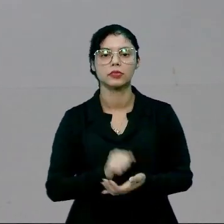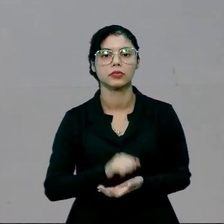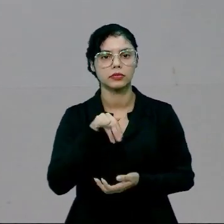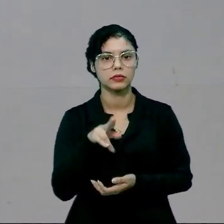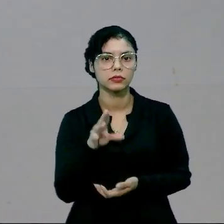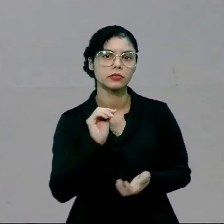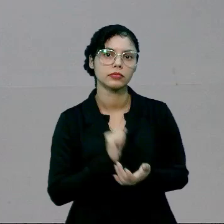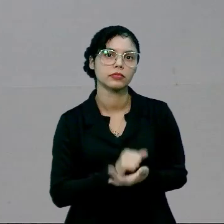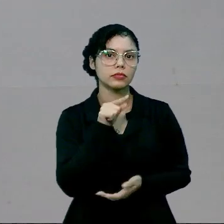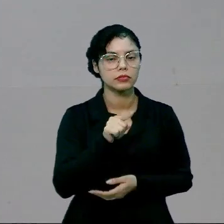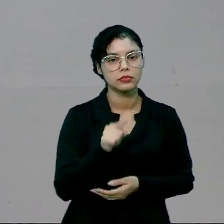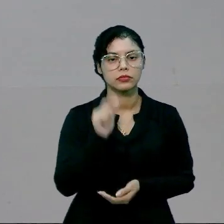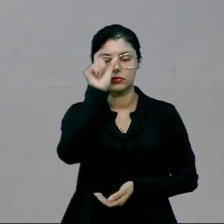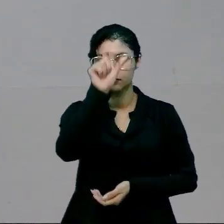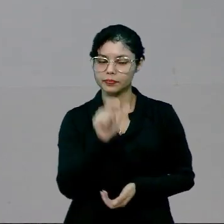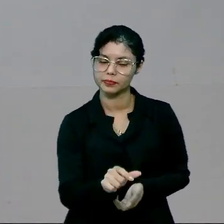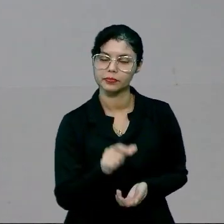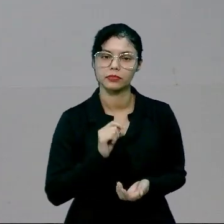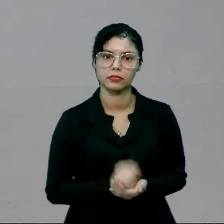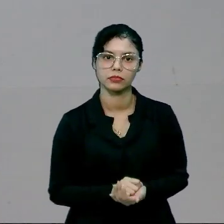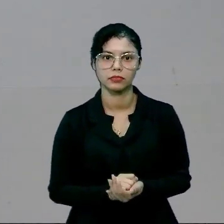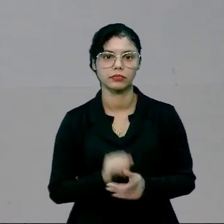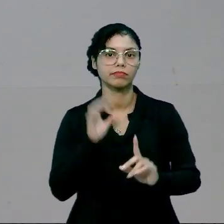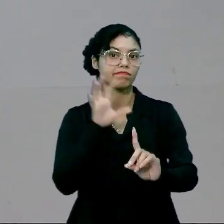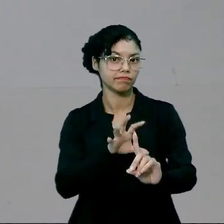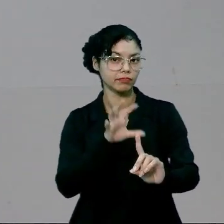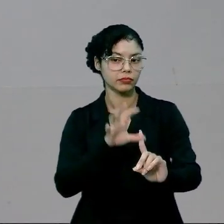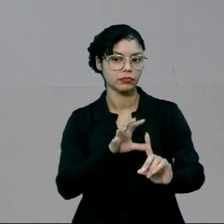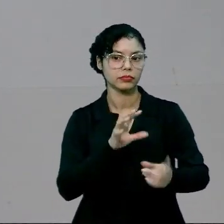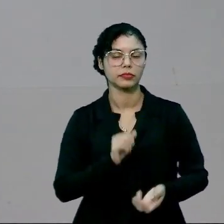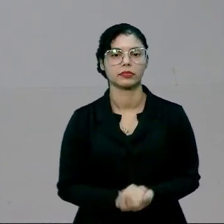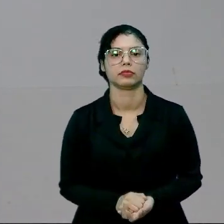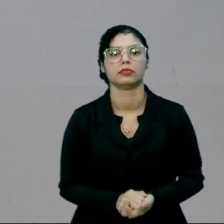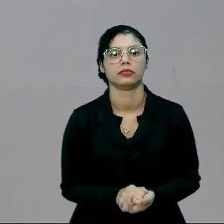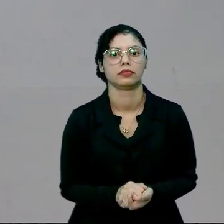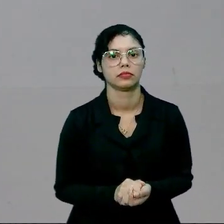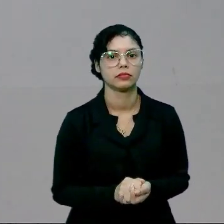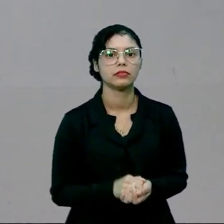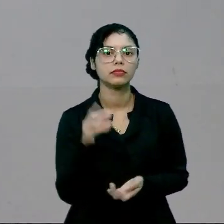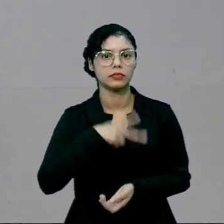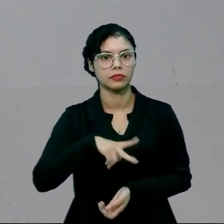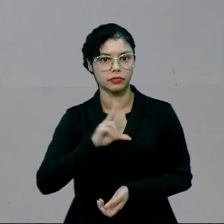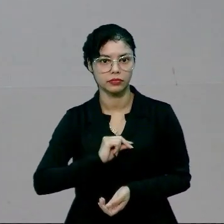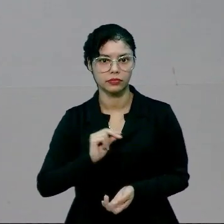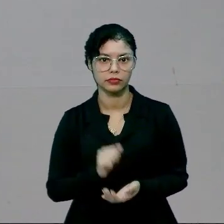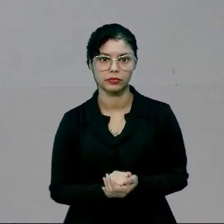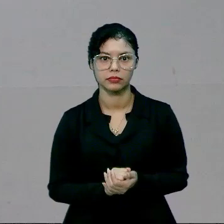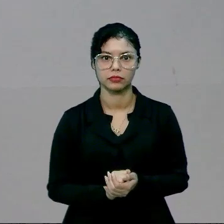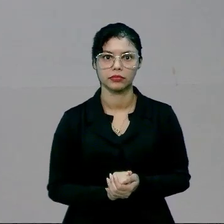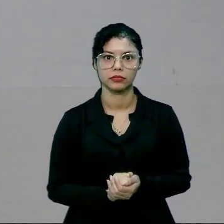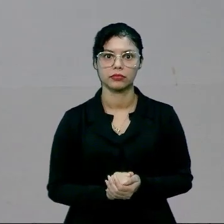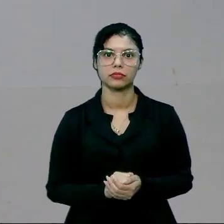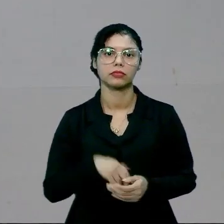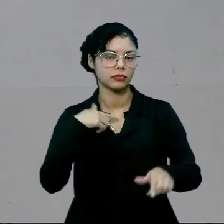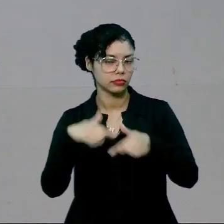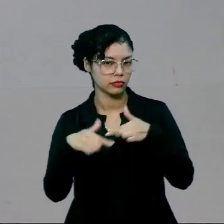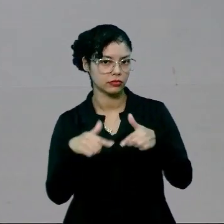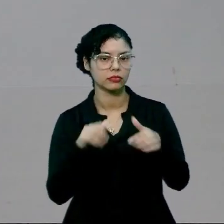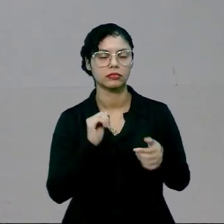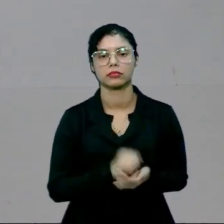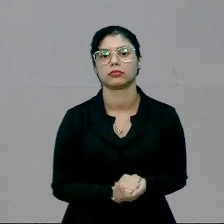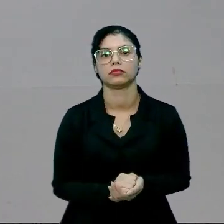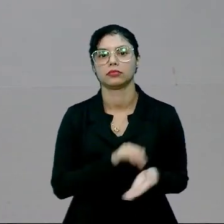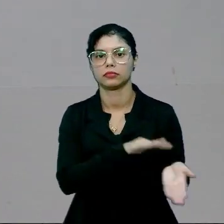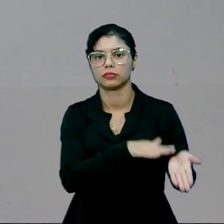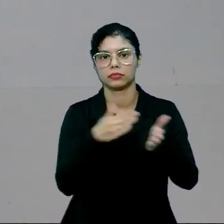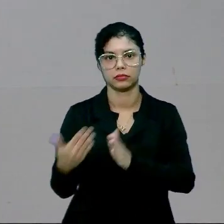meio. Então, aí, esse personagem, ele é influenciado pelo meio. Ele é português, ele é honesto, ele é trabalhador.